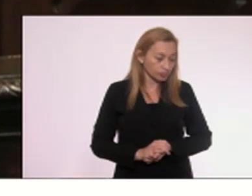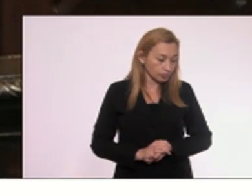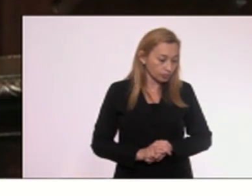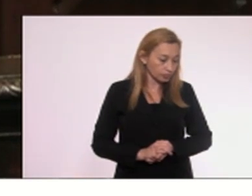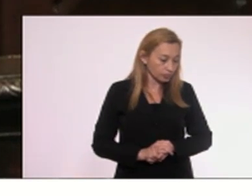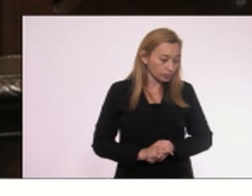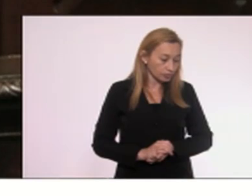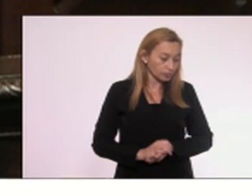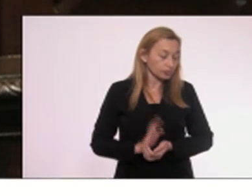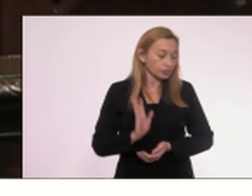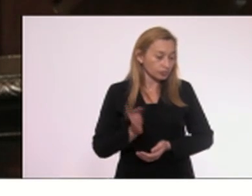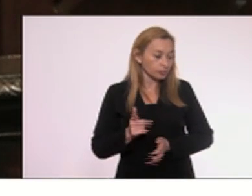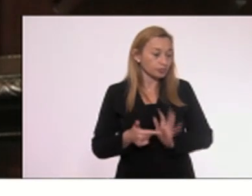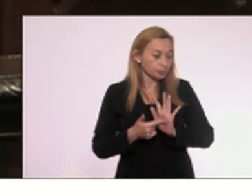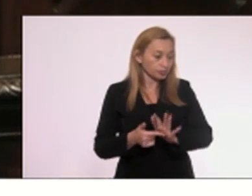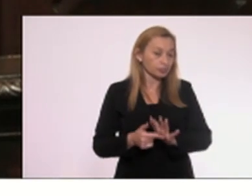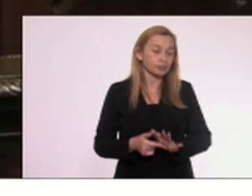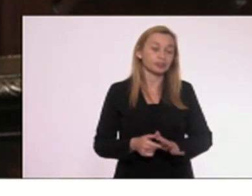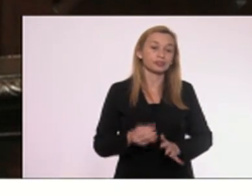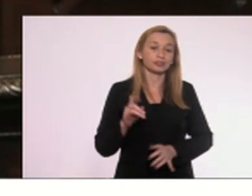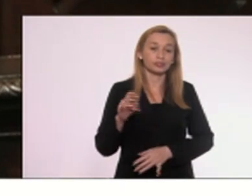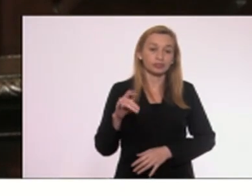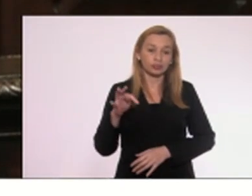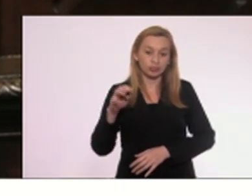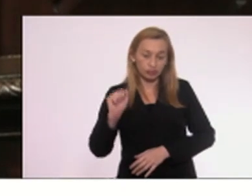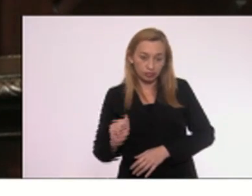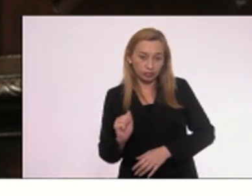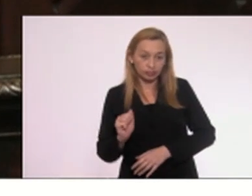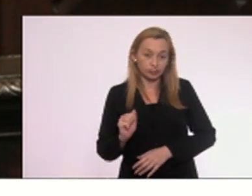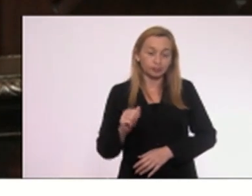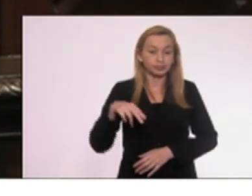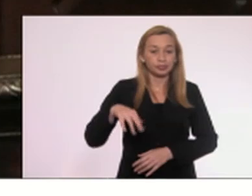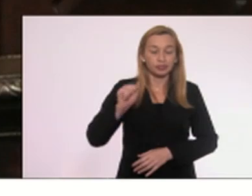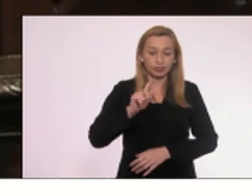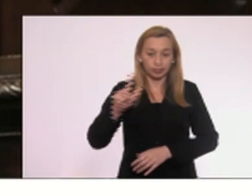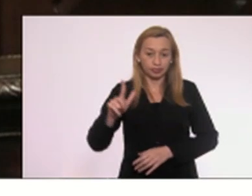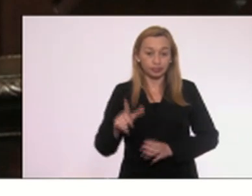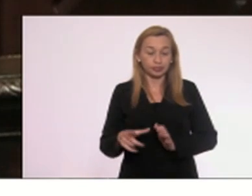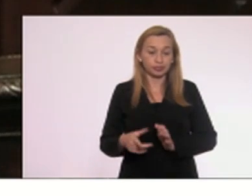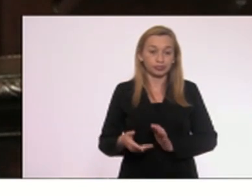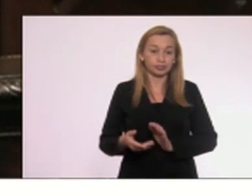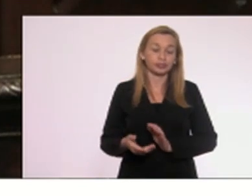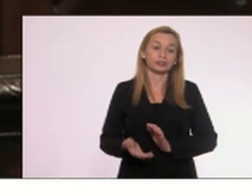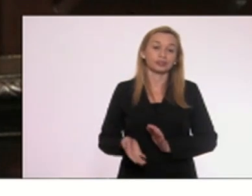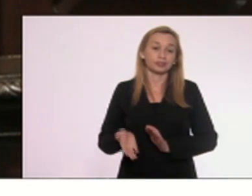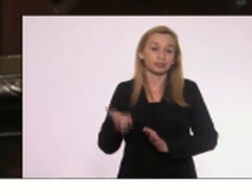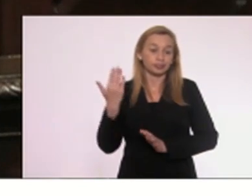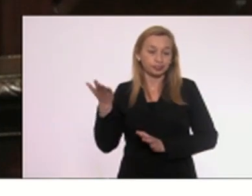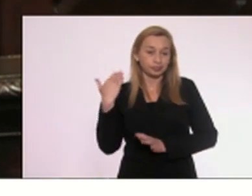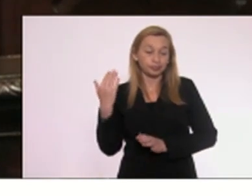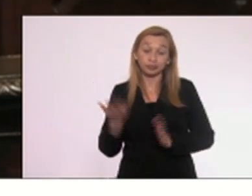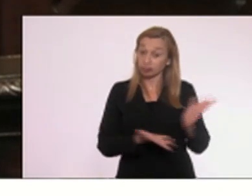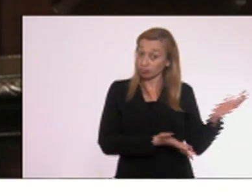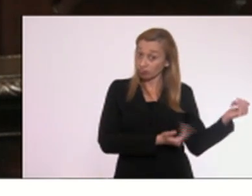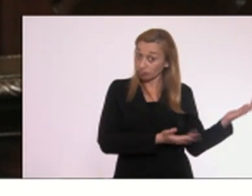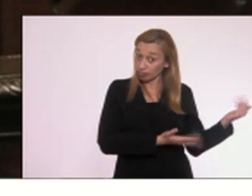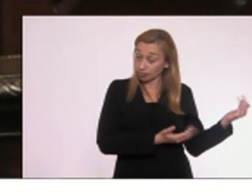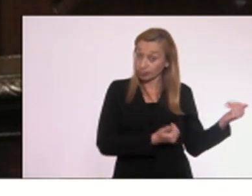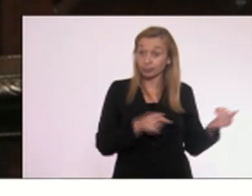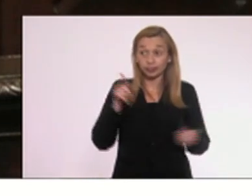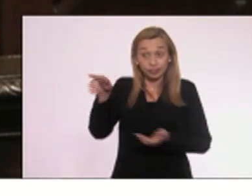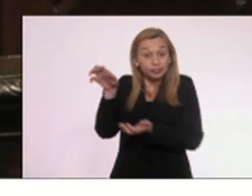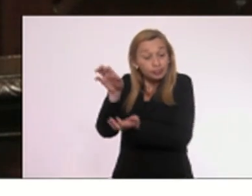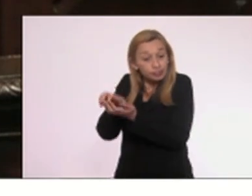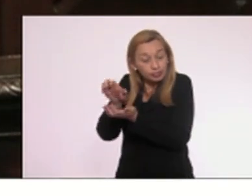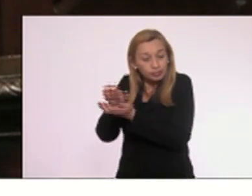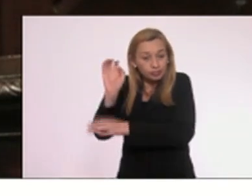homologada pela executiva nacional anterior, e esse jovem de Pernambuco,